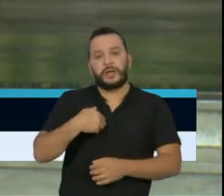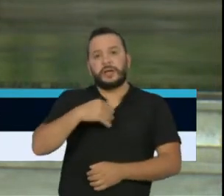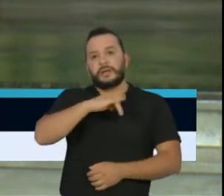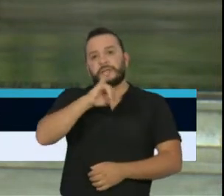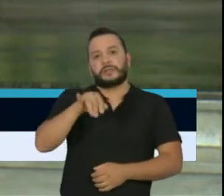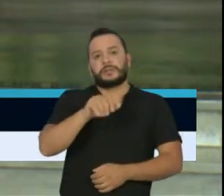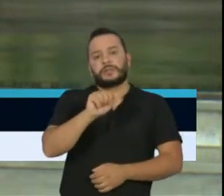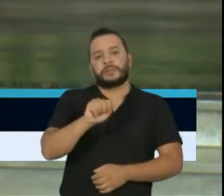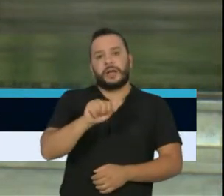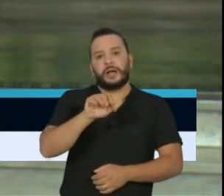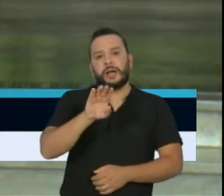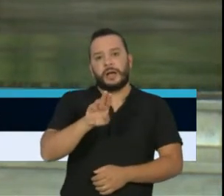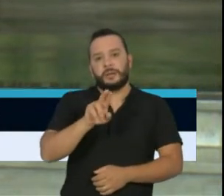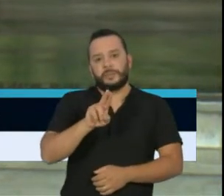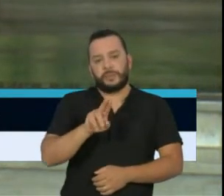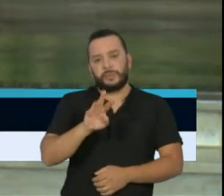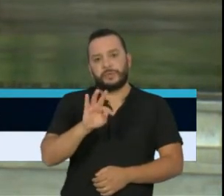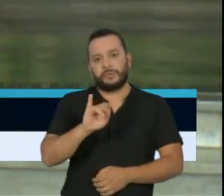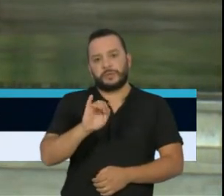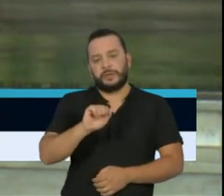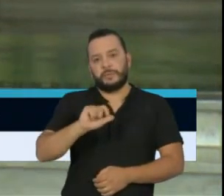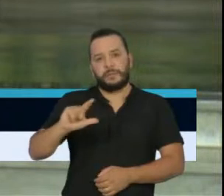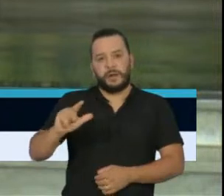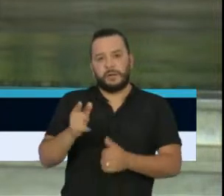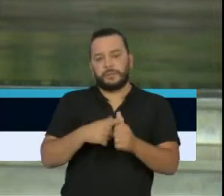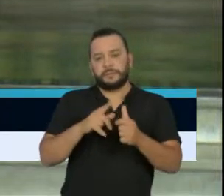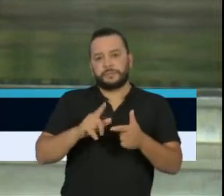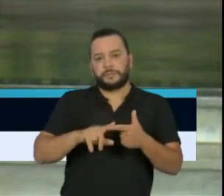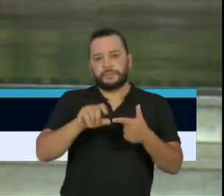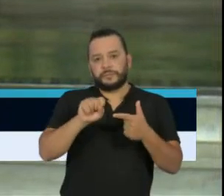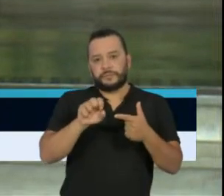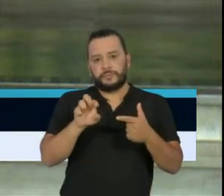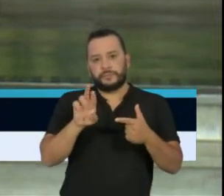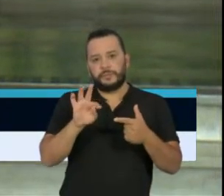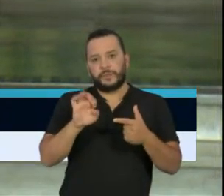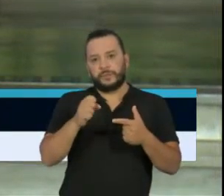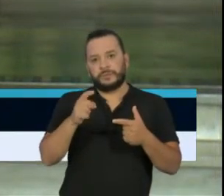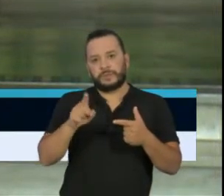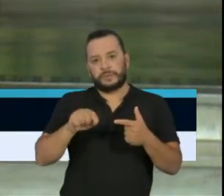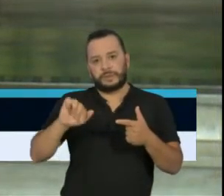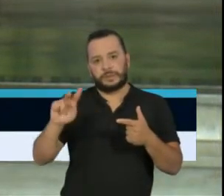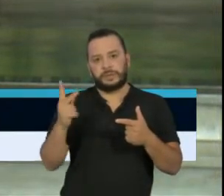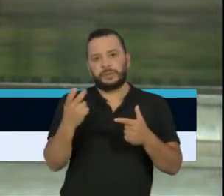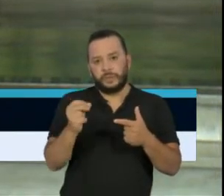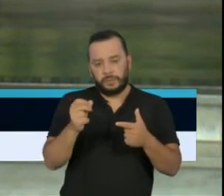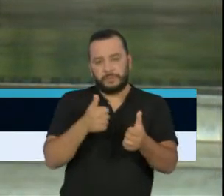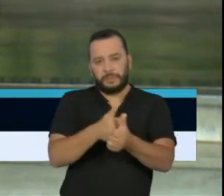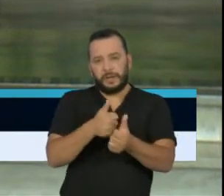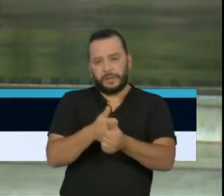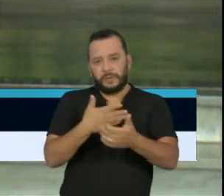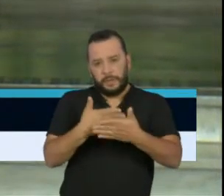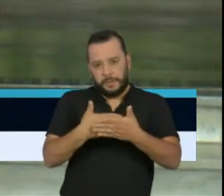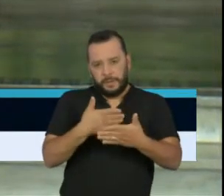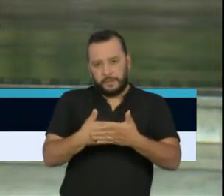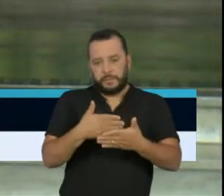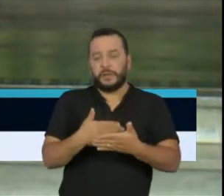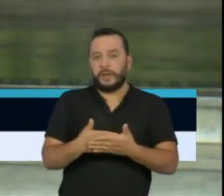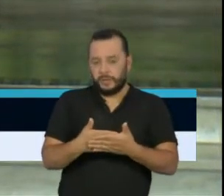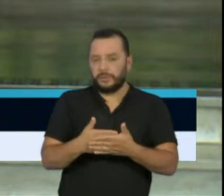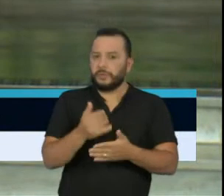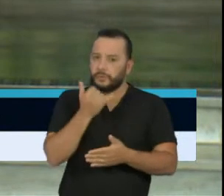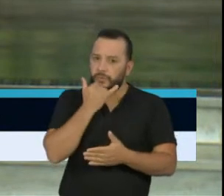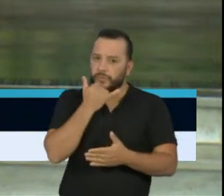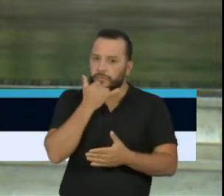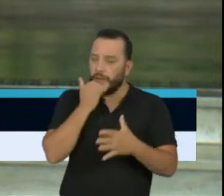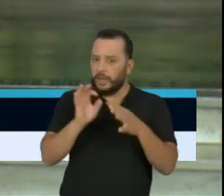Jaboticabal e Sertãozinho, que estão na área de Ribeirão Preto, para que voltem atrás e sigam a orientação